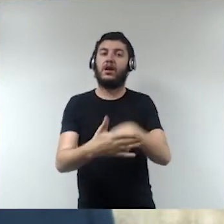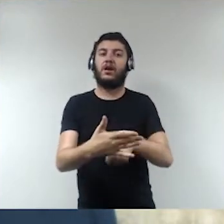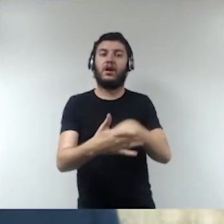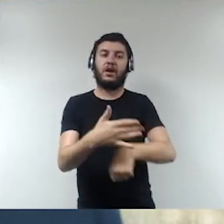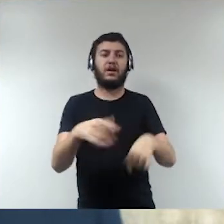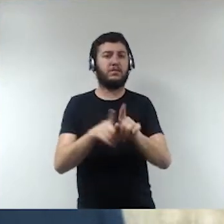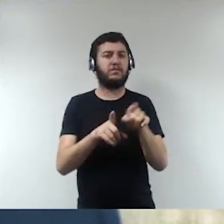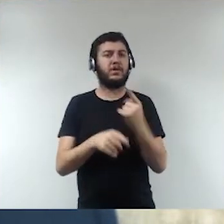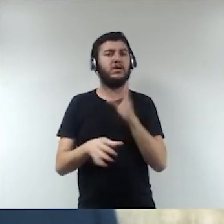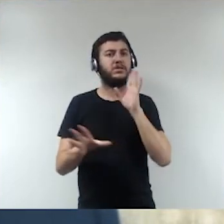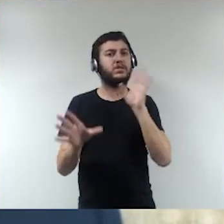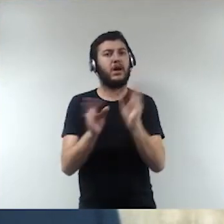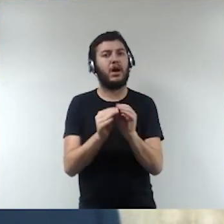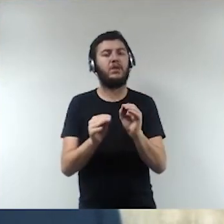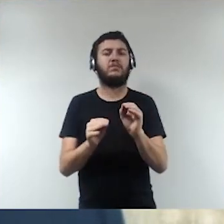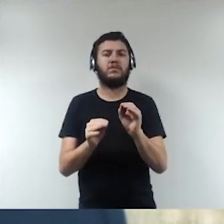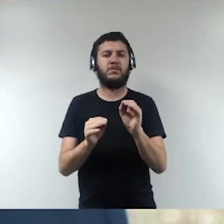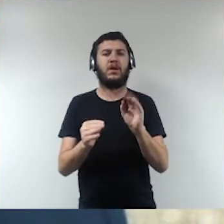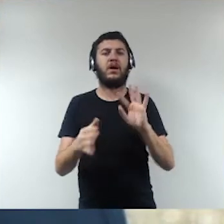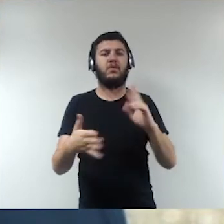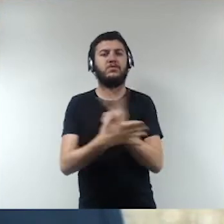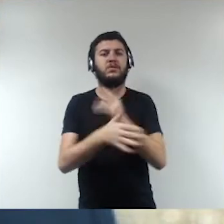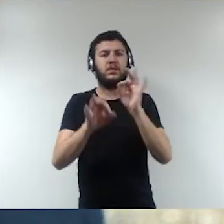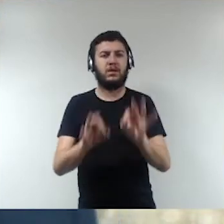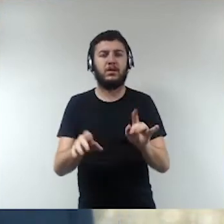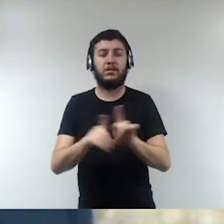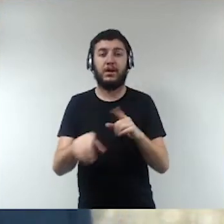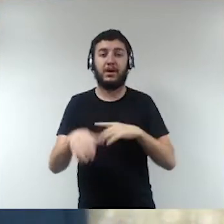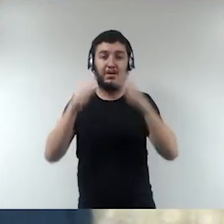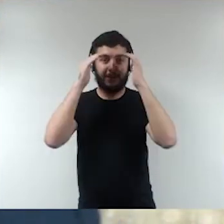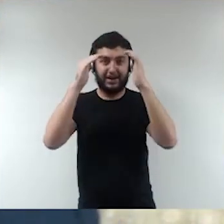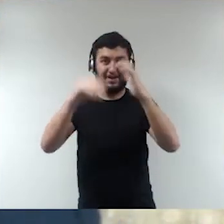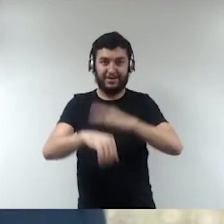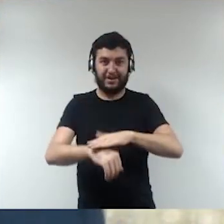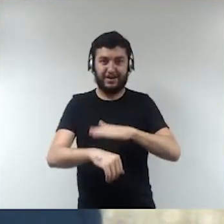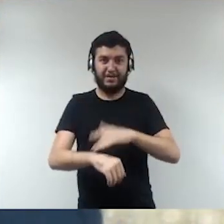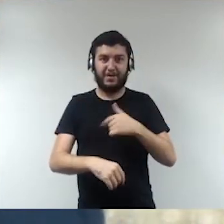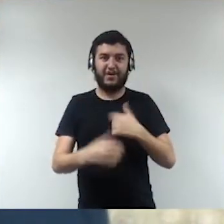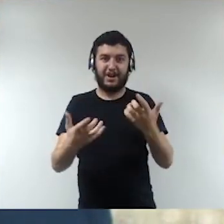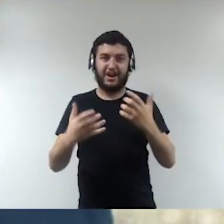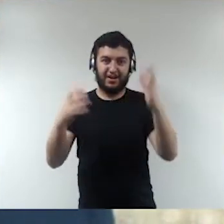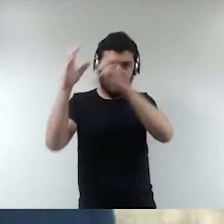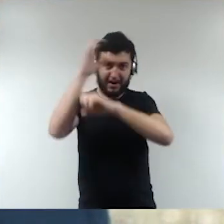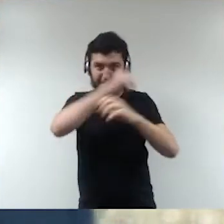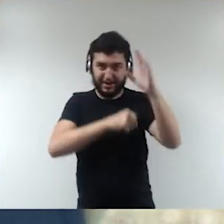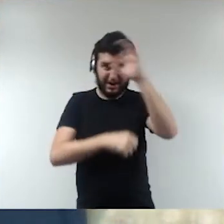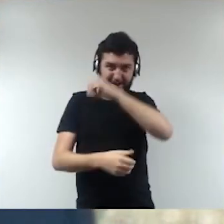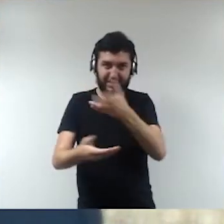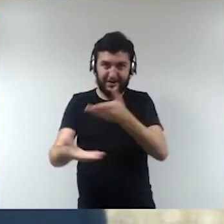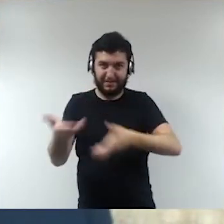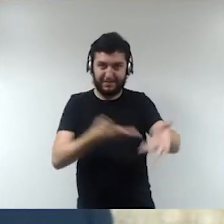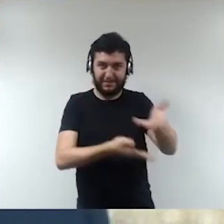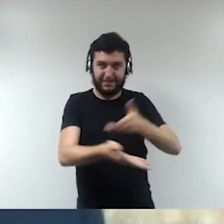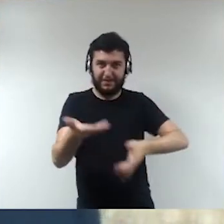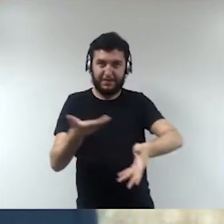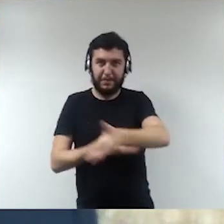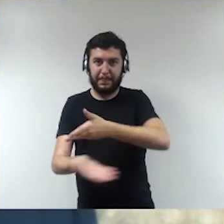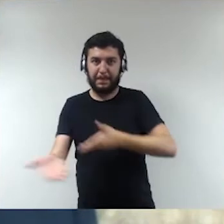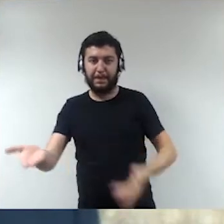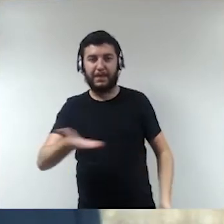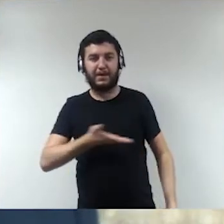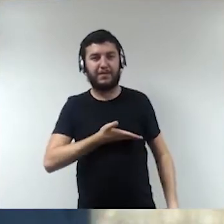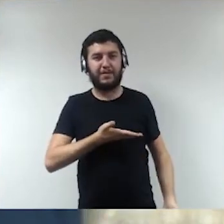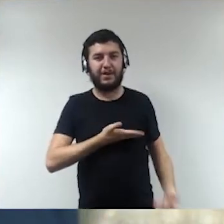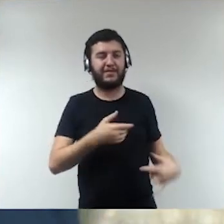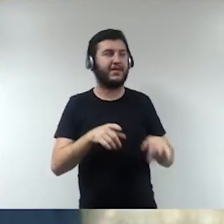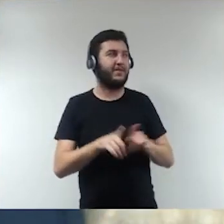Então, para até respeitar o tempo, como eu disse, eu quero aprender com os amigos, com os colegas que estão aqui dividindo com muita